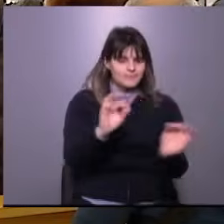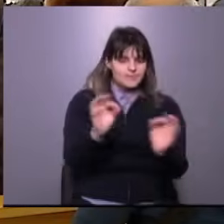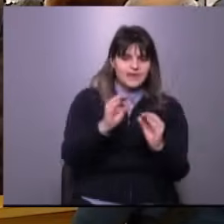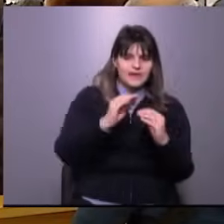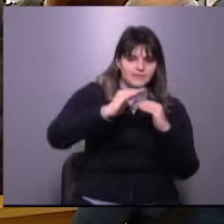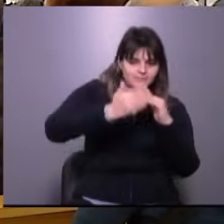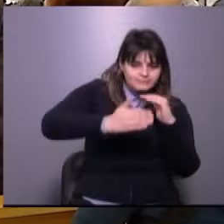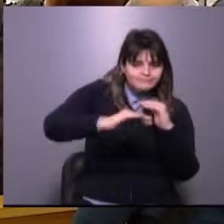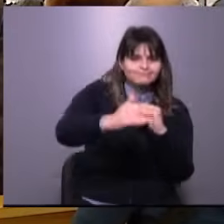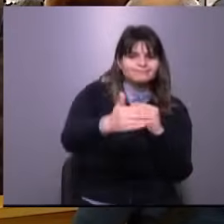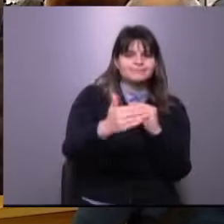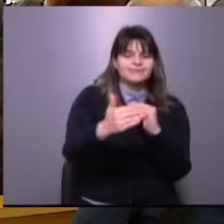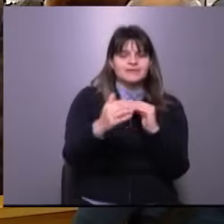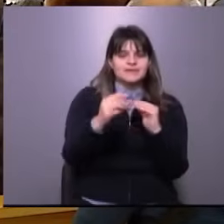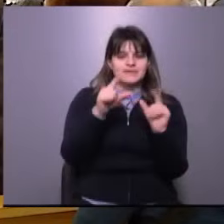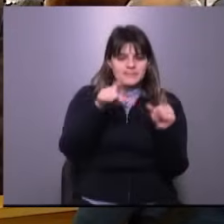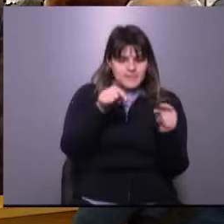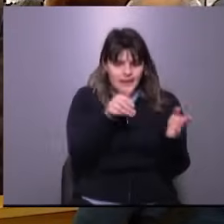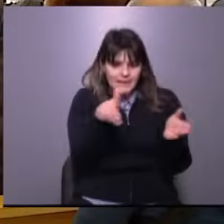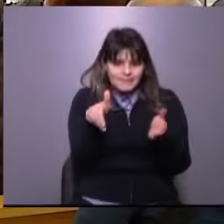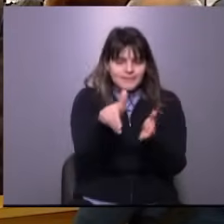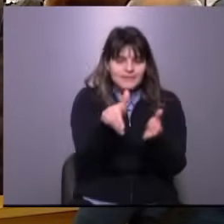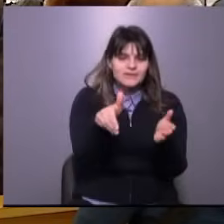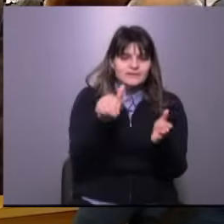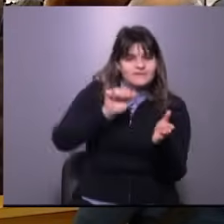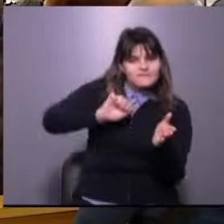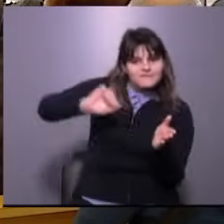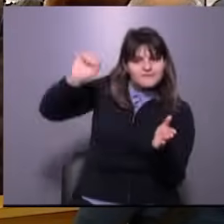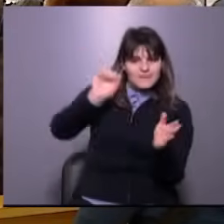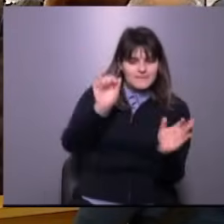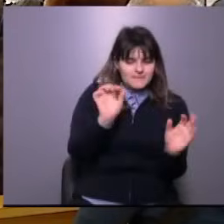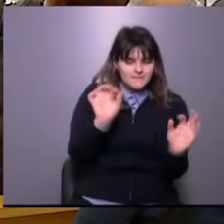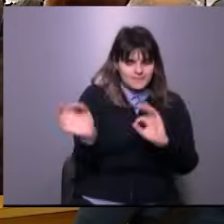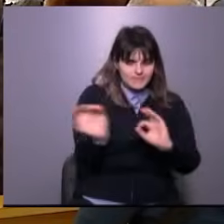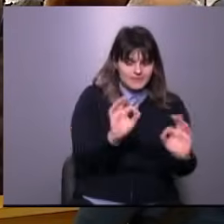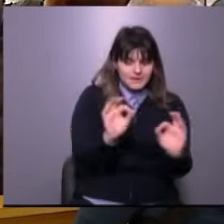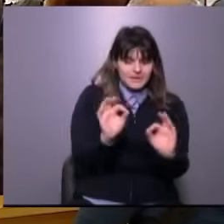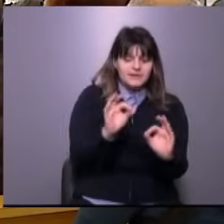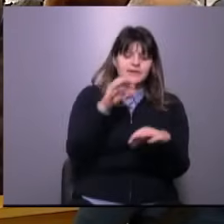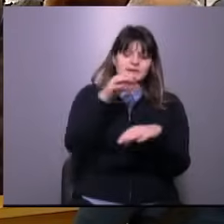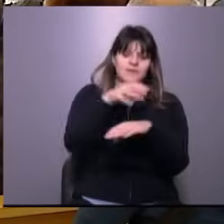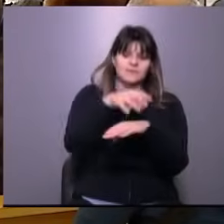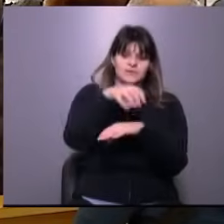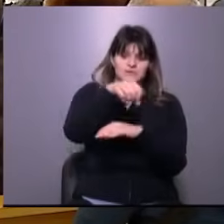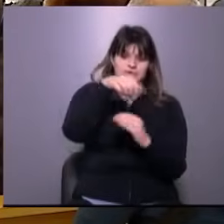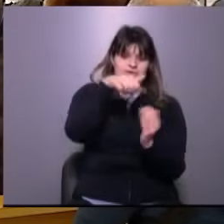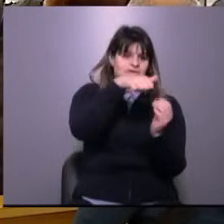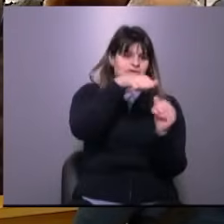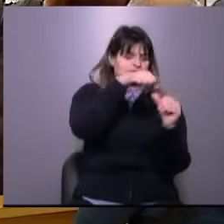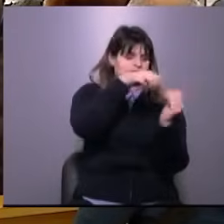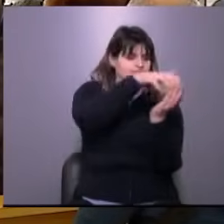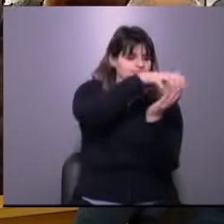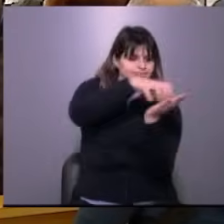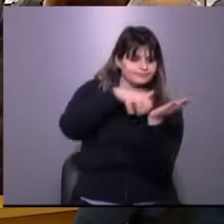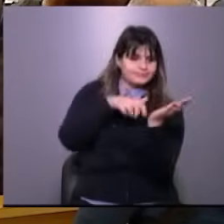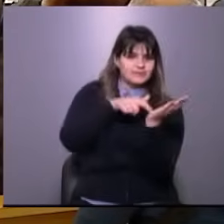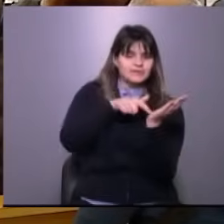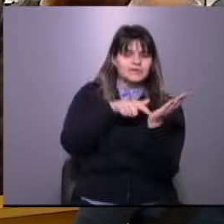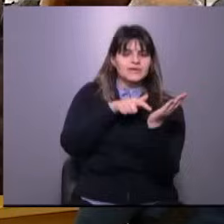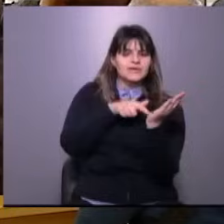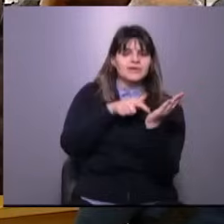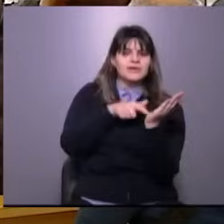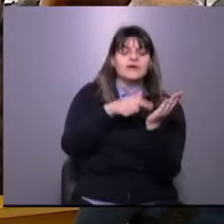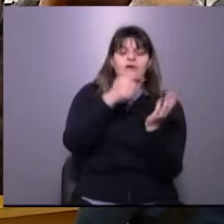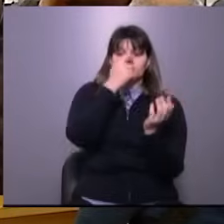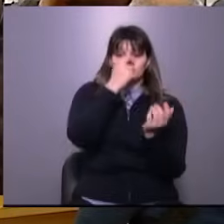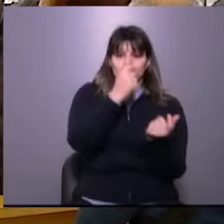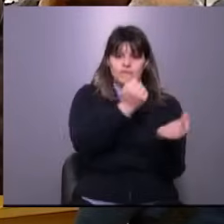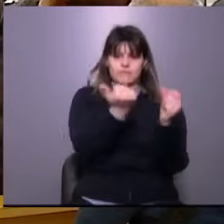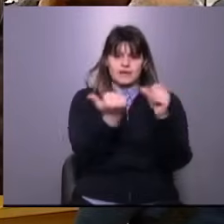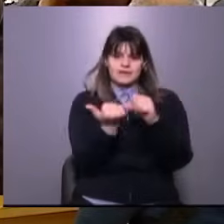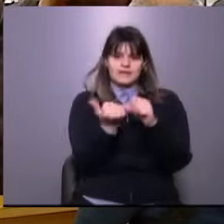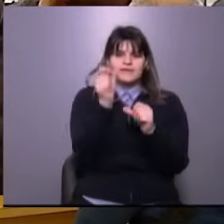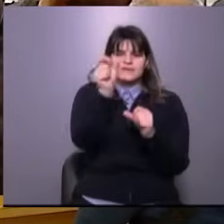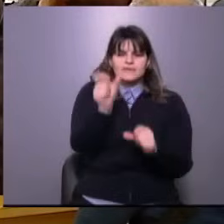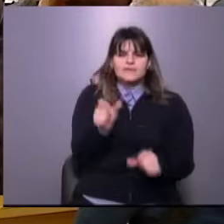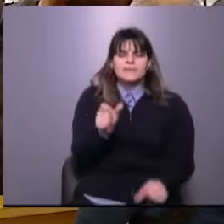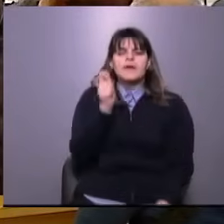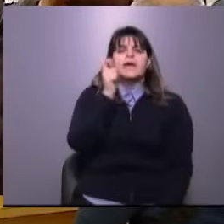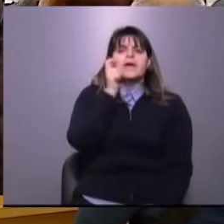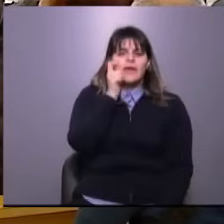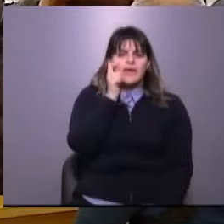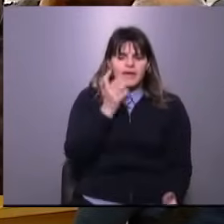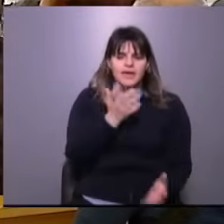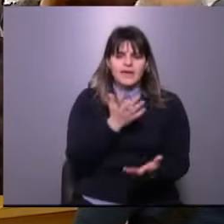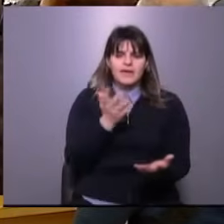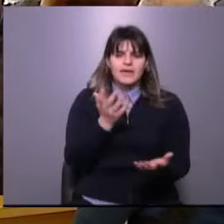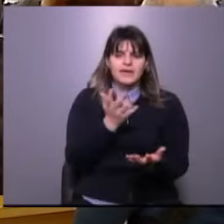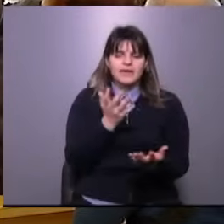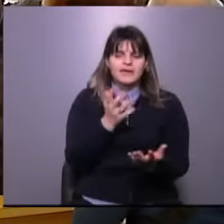o caminho do Senhor, endireitai as suas veredas. E por isso, no Evangelho, a figura de João Batista nos aparecia